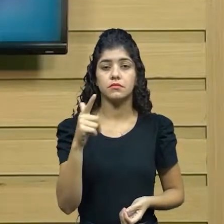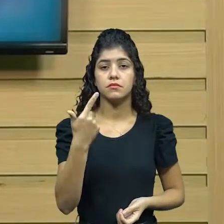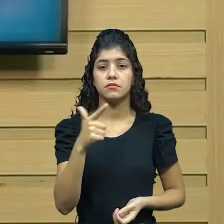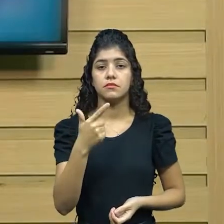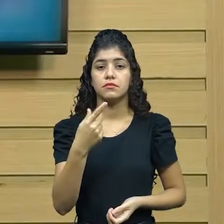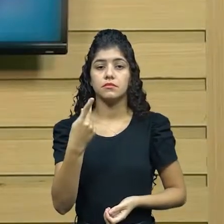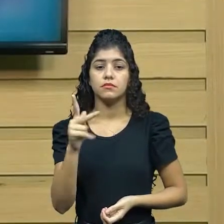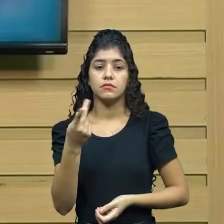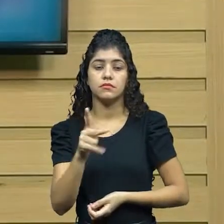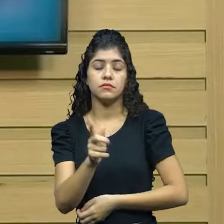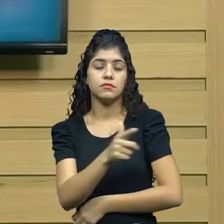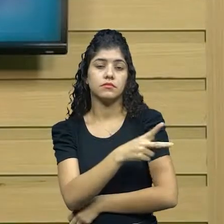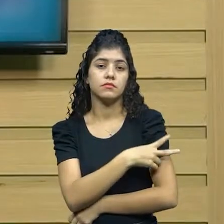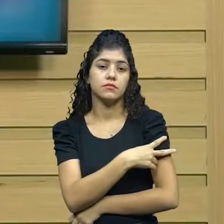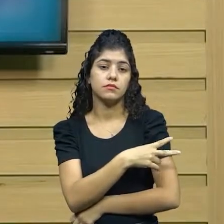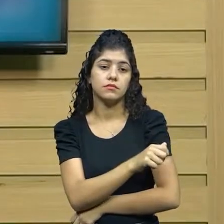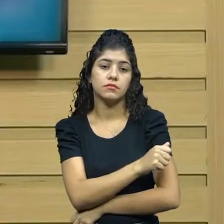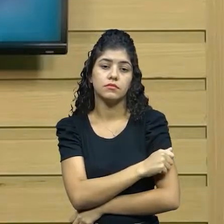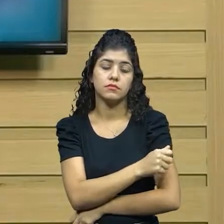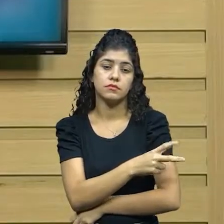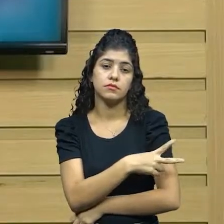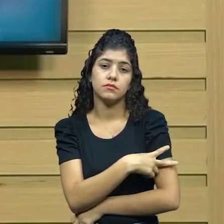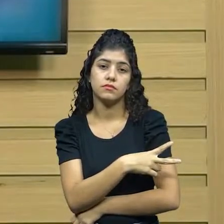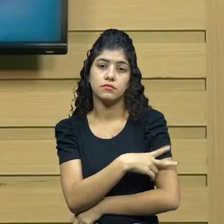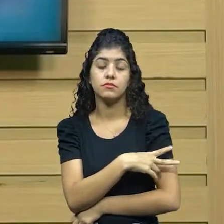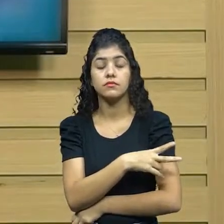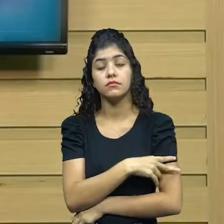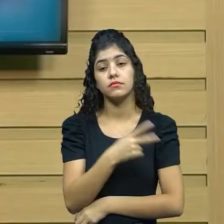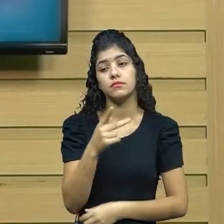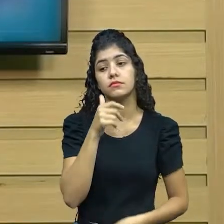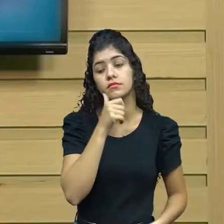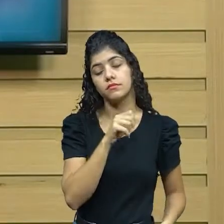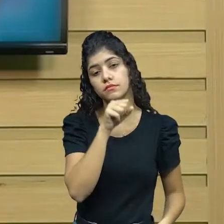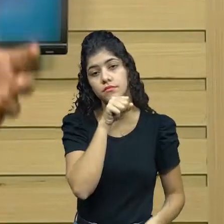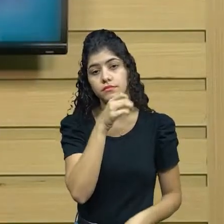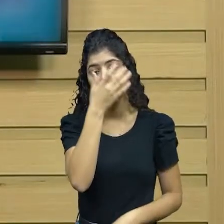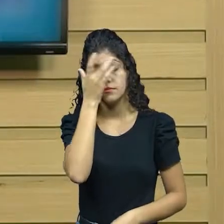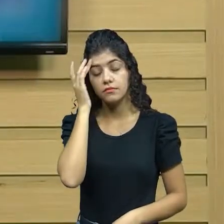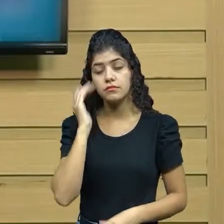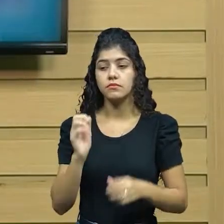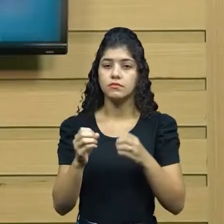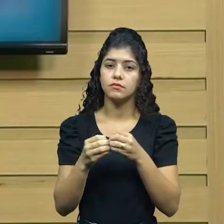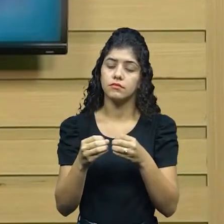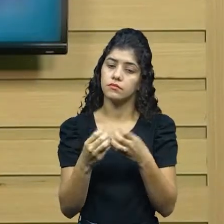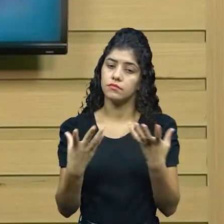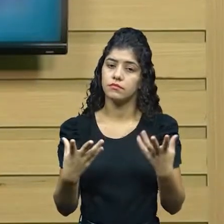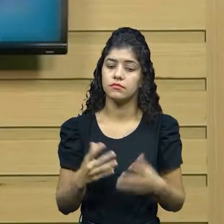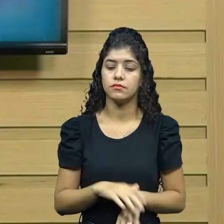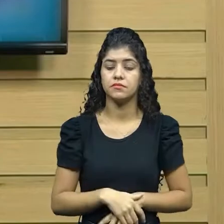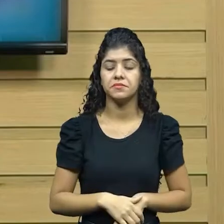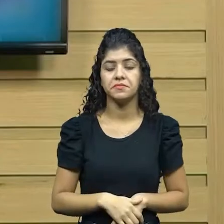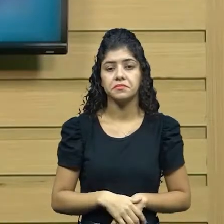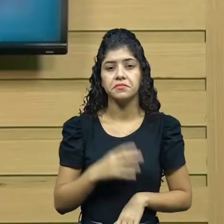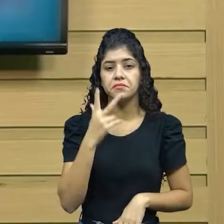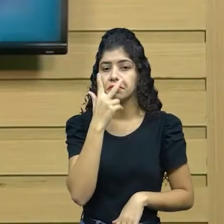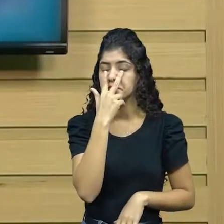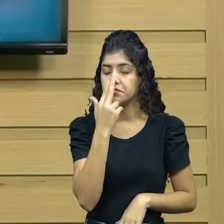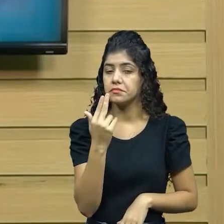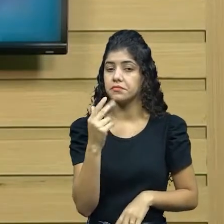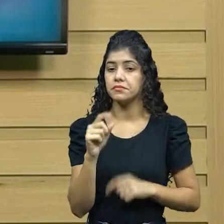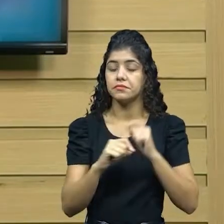sua mãe, quando você vê as pessoas que estão ao seu lado. Essa impressão que se dá, nós chamamos de